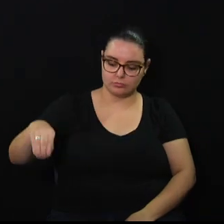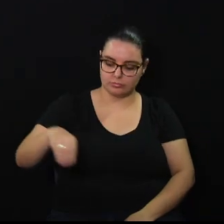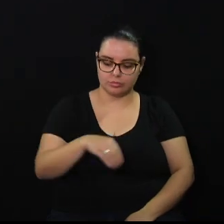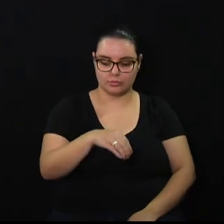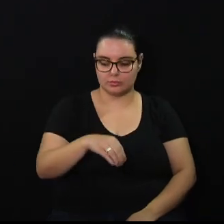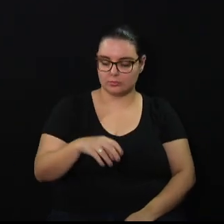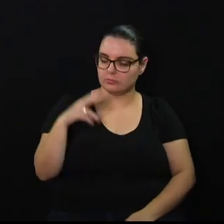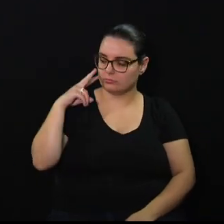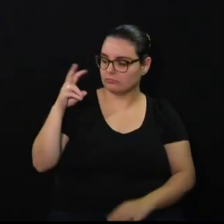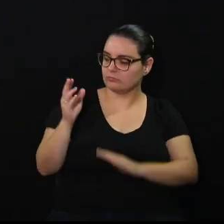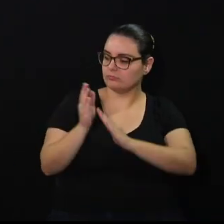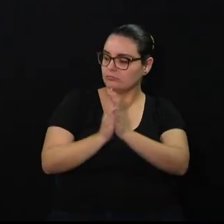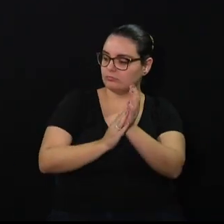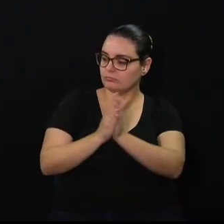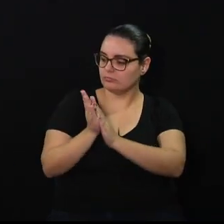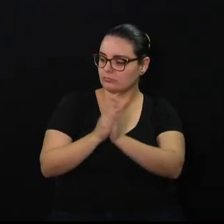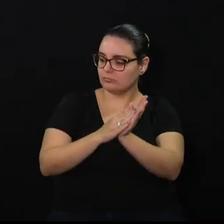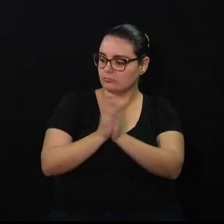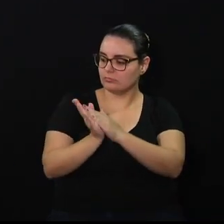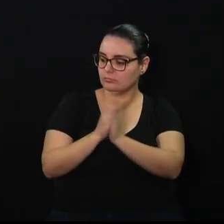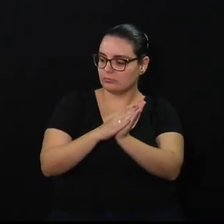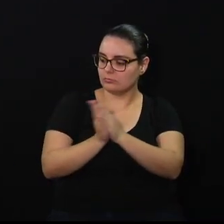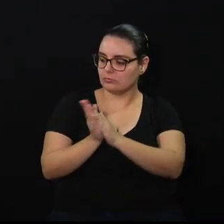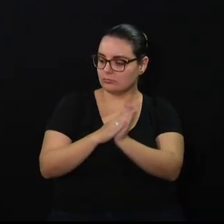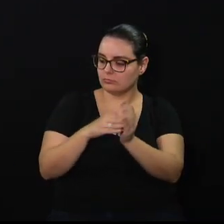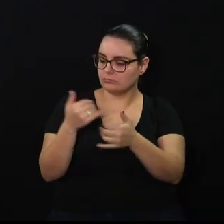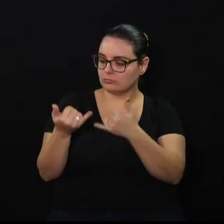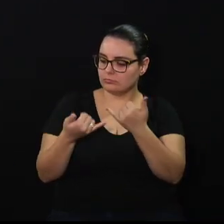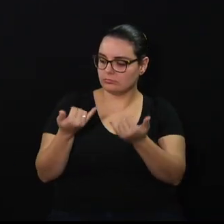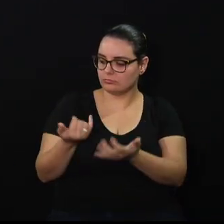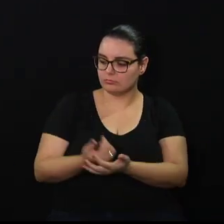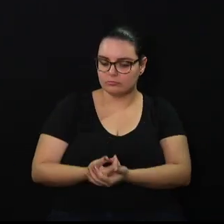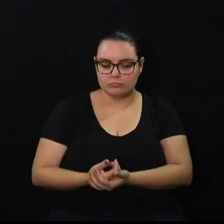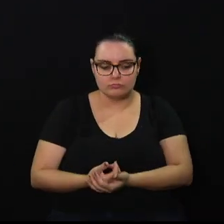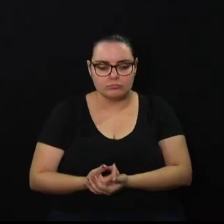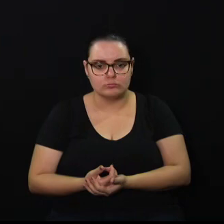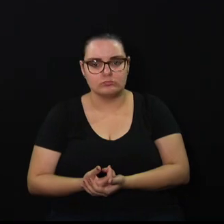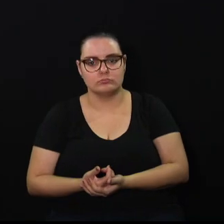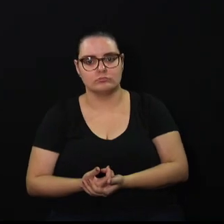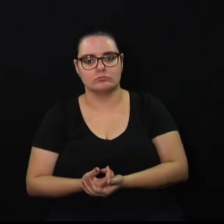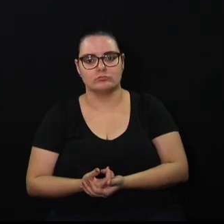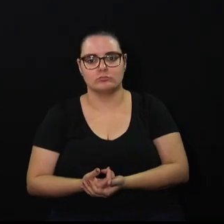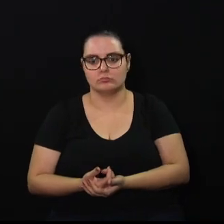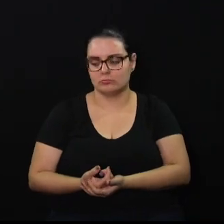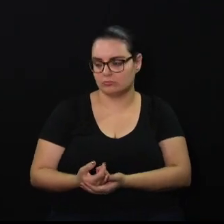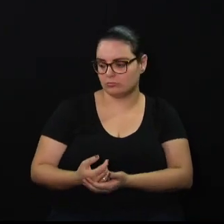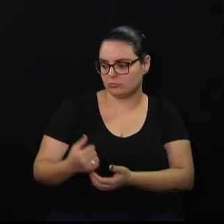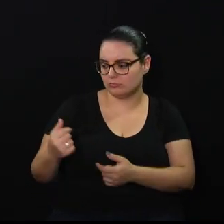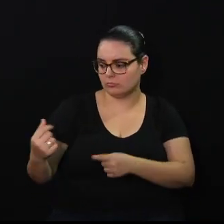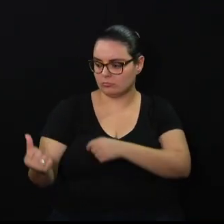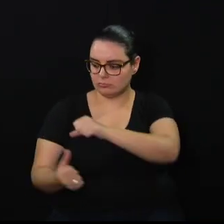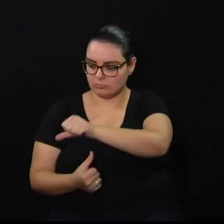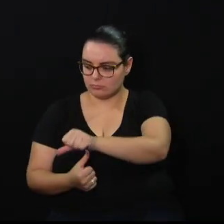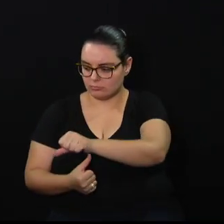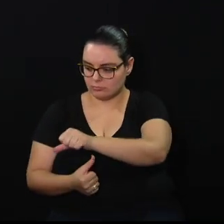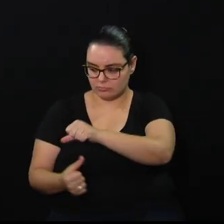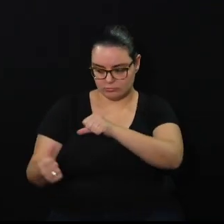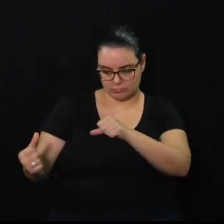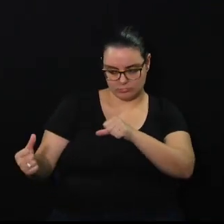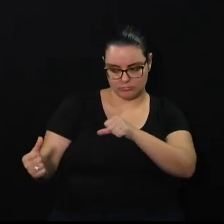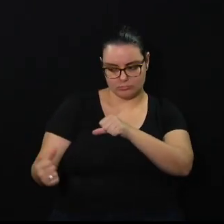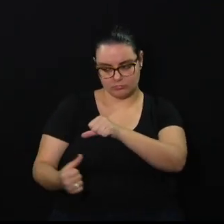boneca é de jogos de de troca de turno que a gente chama então é a minha vez a sua vez